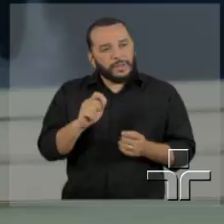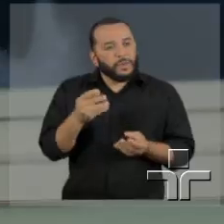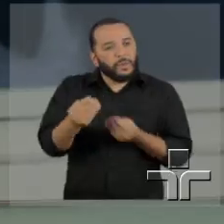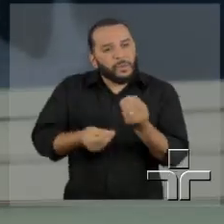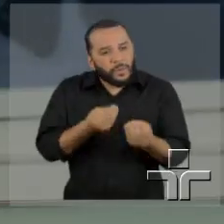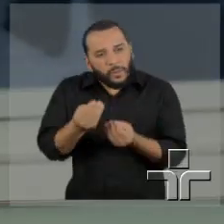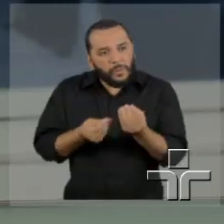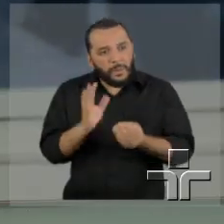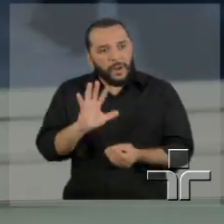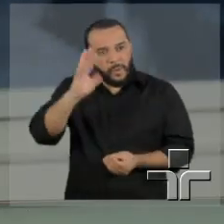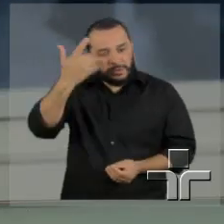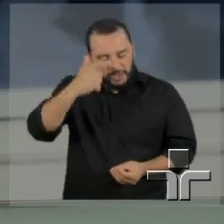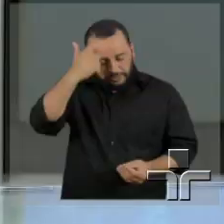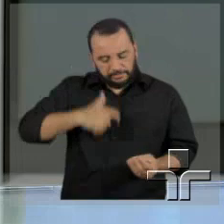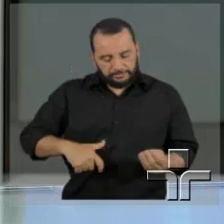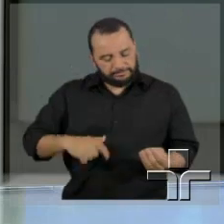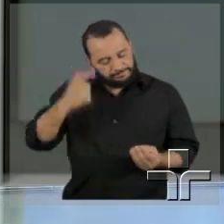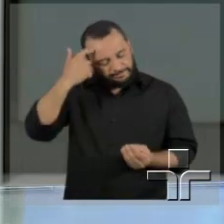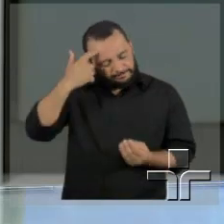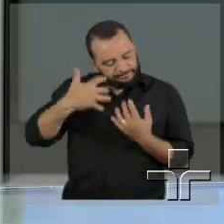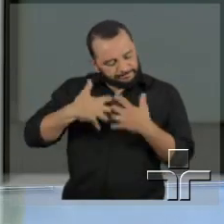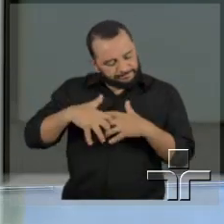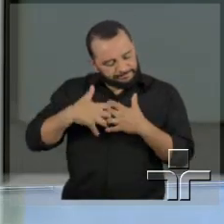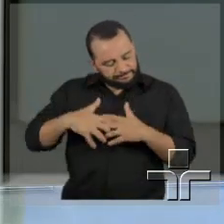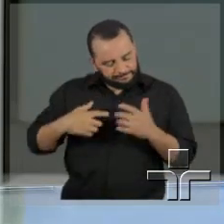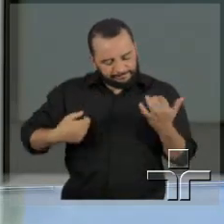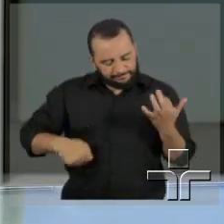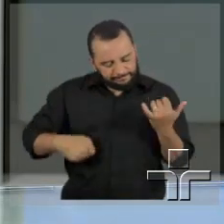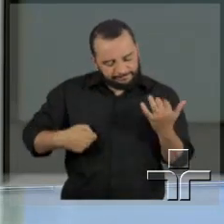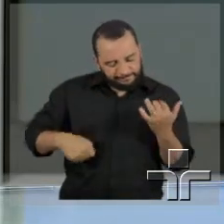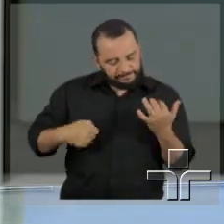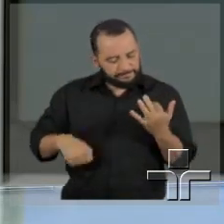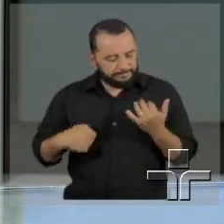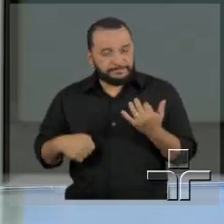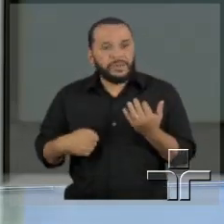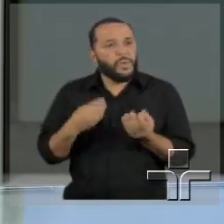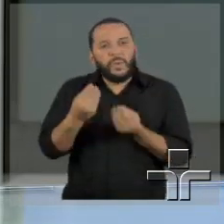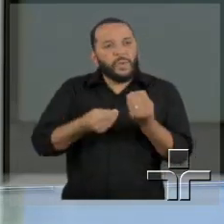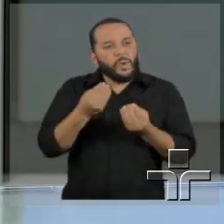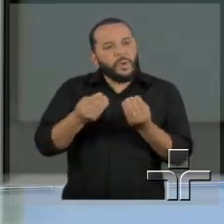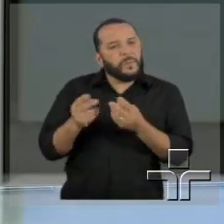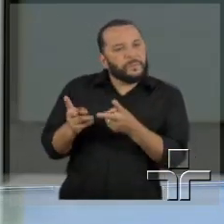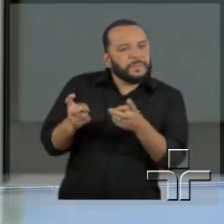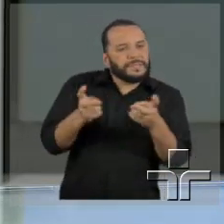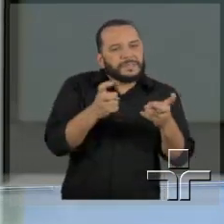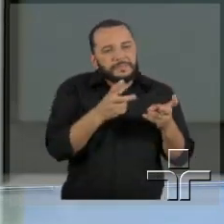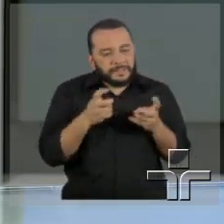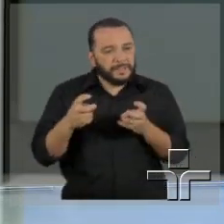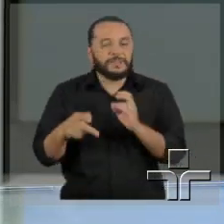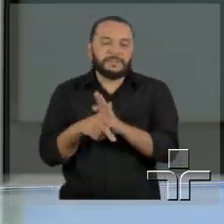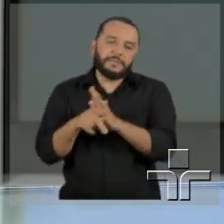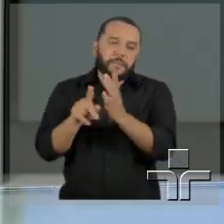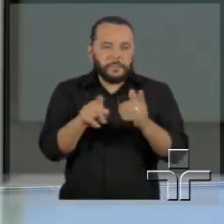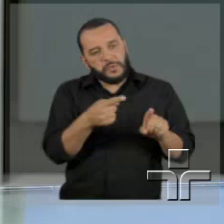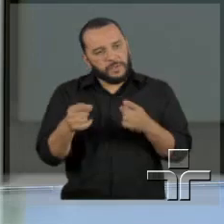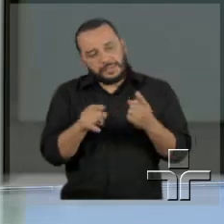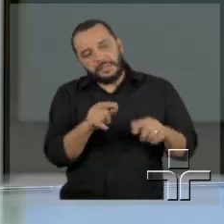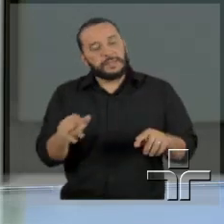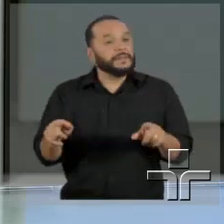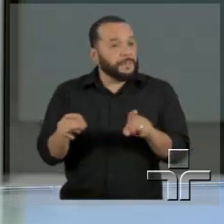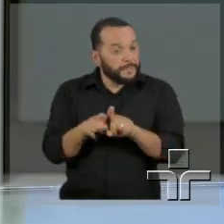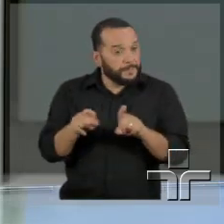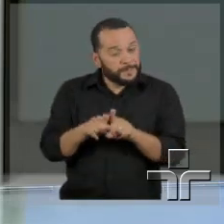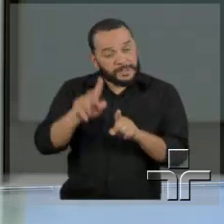que acontece dentro da cabeça das pessoas, né, da nossa cabeça, essa ilusão perceptiva chamada música, até toda